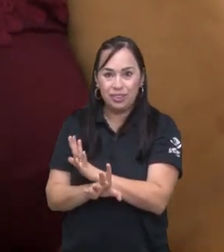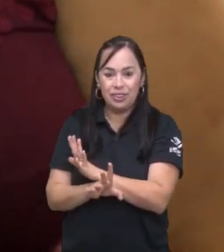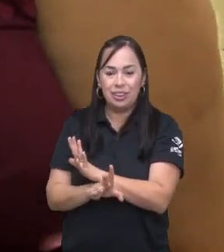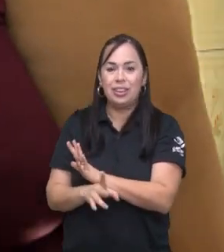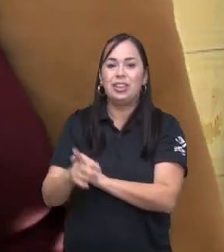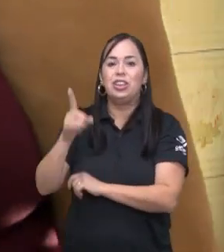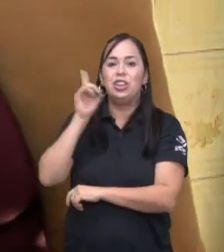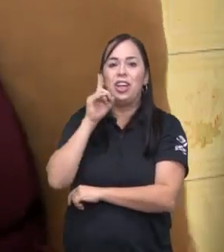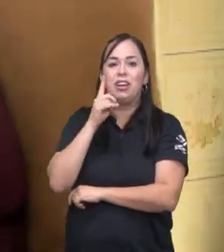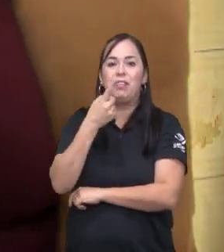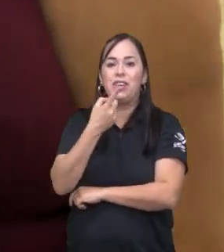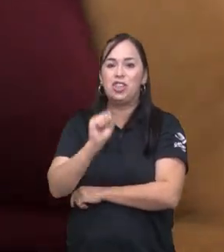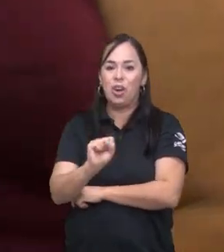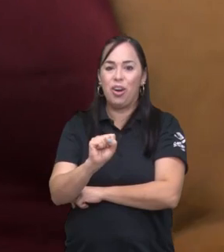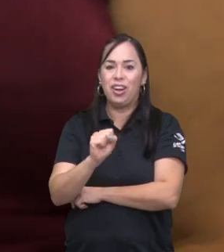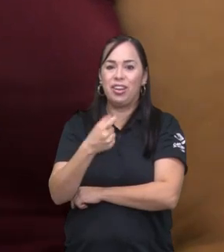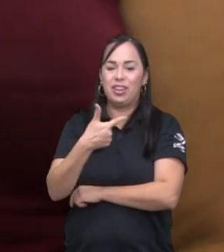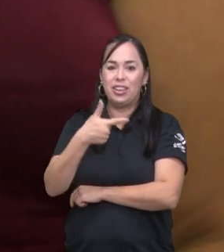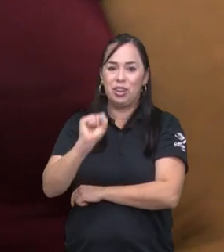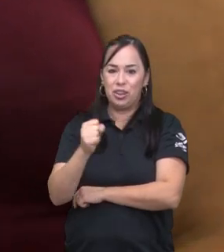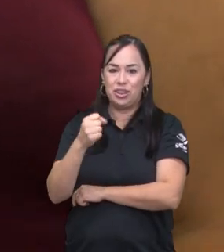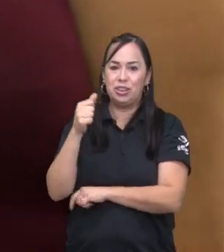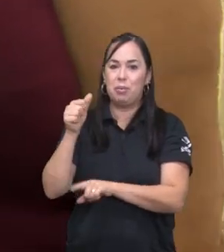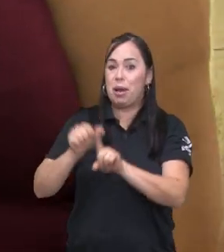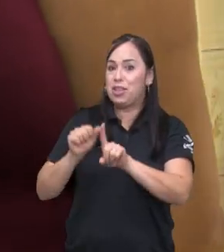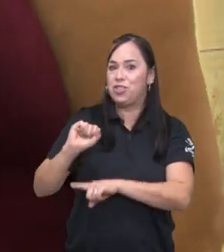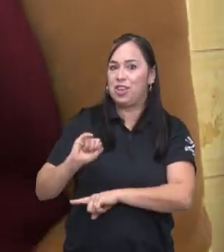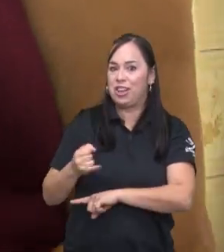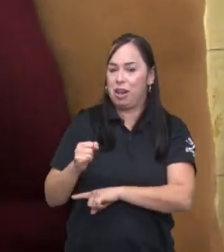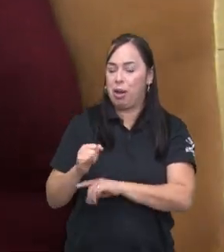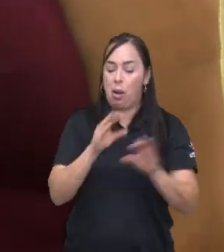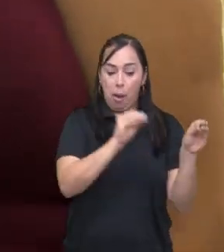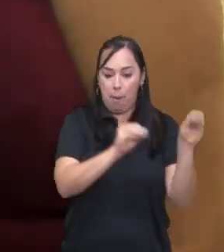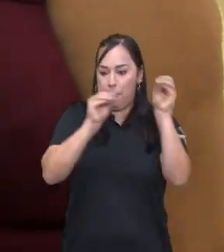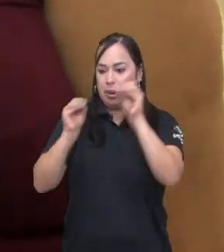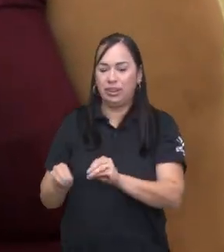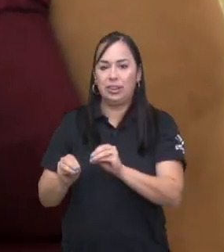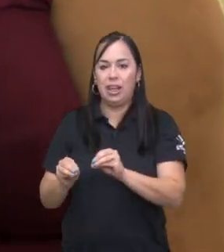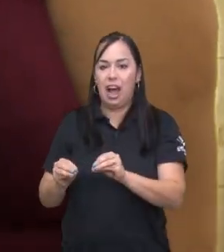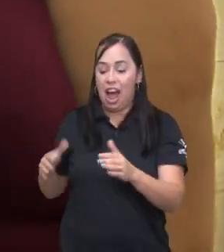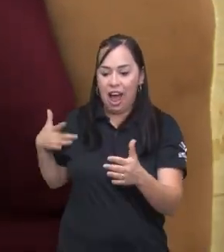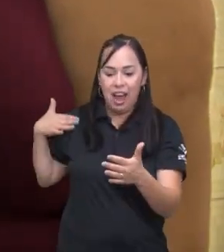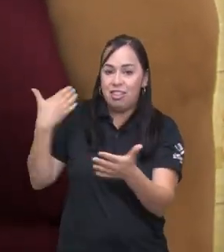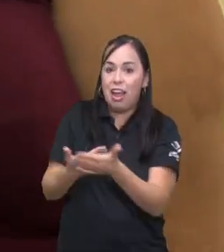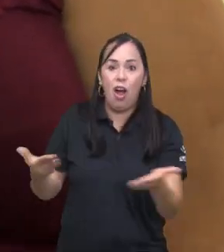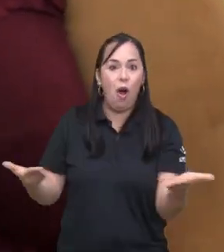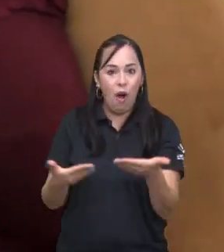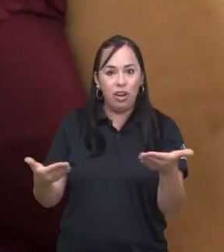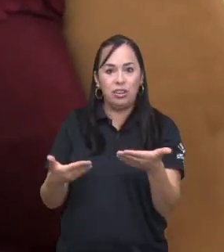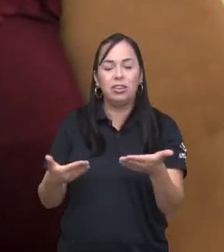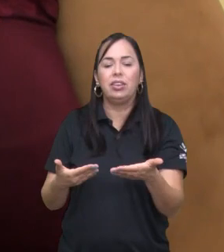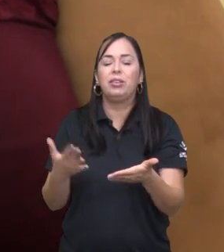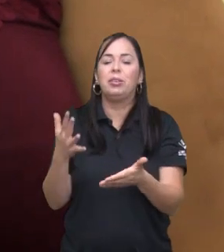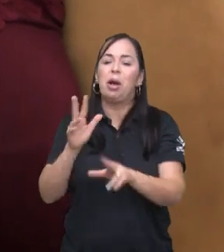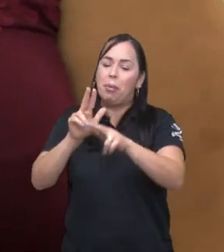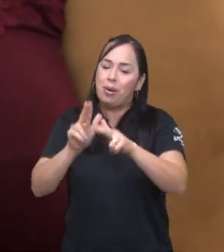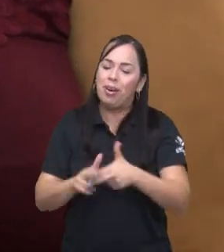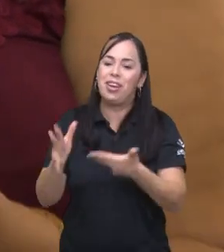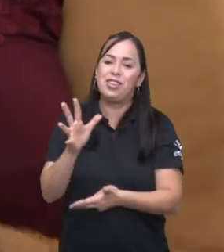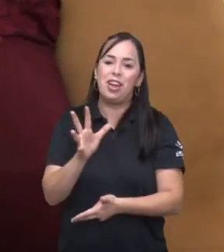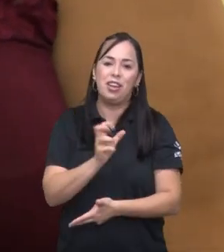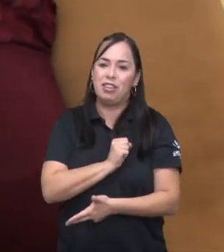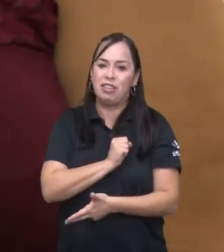28 de janeiro de 80 nós mudamos aqui. Estamos até hoje. Então por isso eu tenho muito amor, não é,